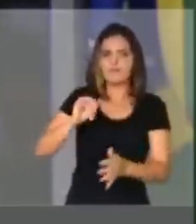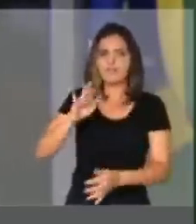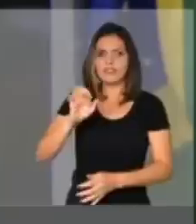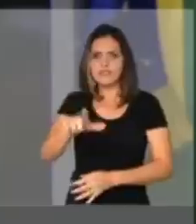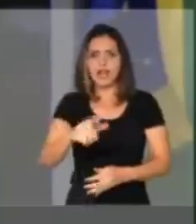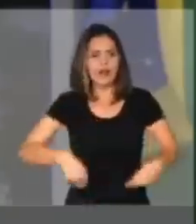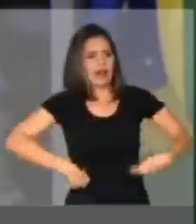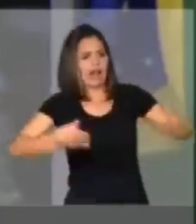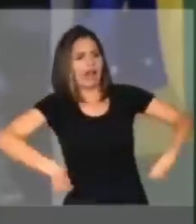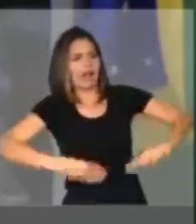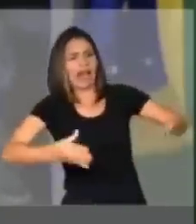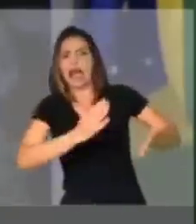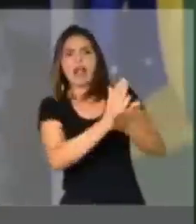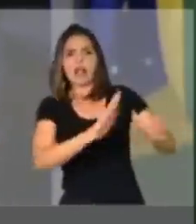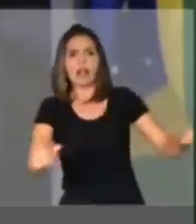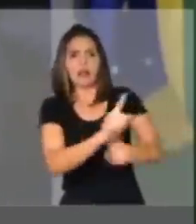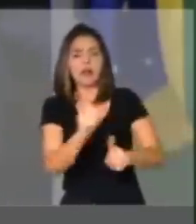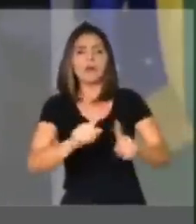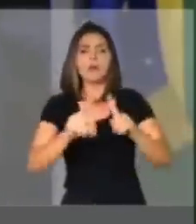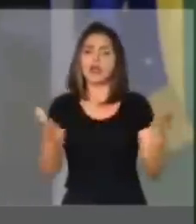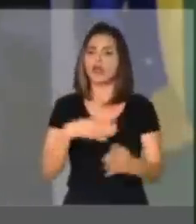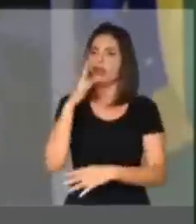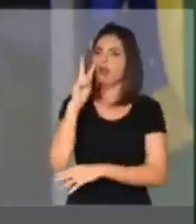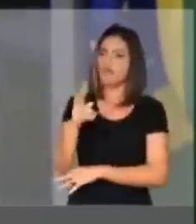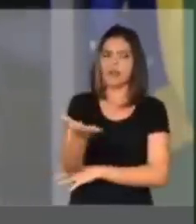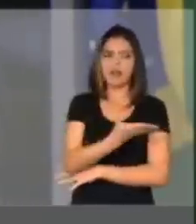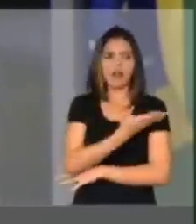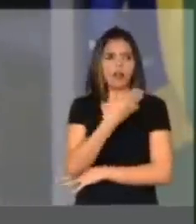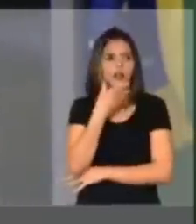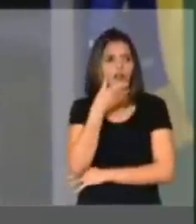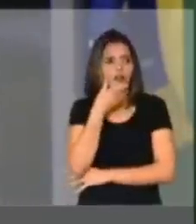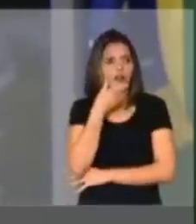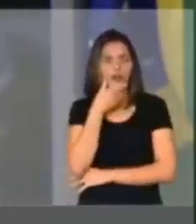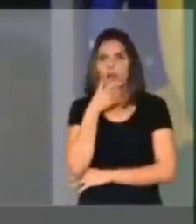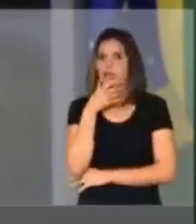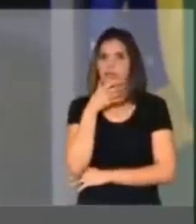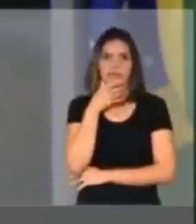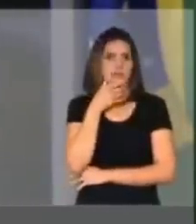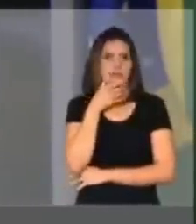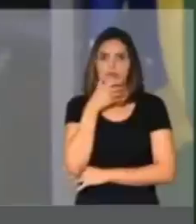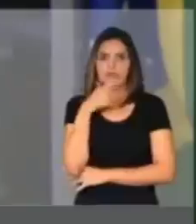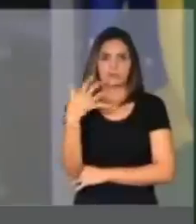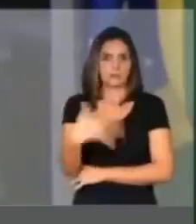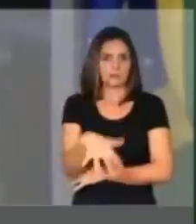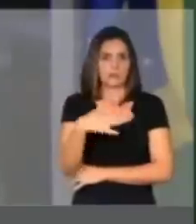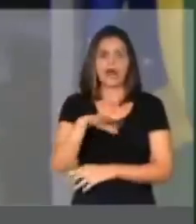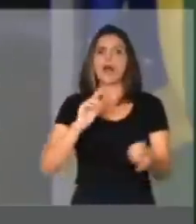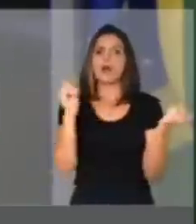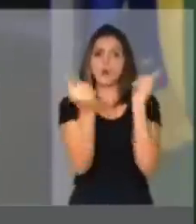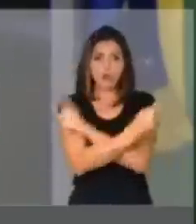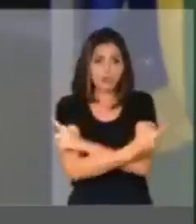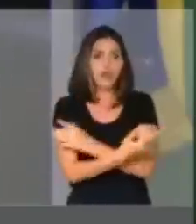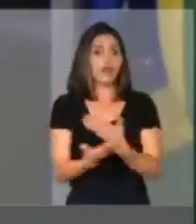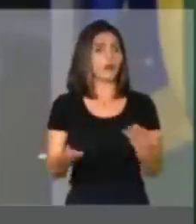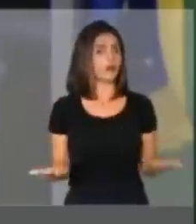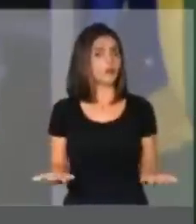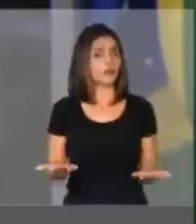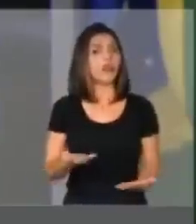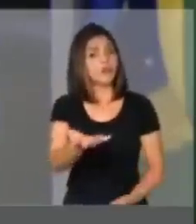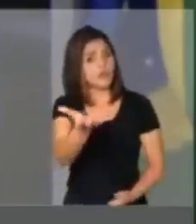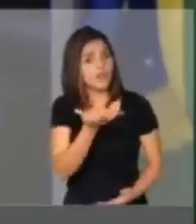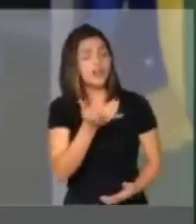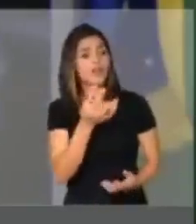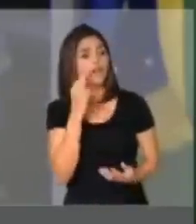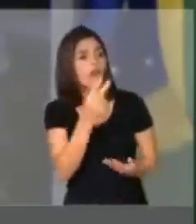da alegria. Mas o que nós estamos vendo aqui nesse plenário, lamentavelmente, é o contrário. Gostaria de ver isso sendo revertido, mas não